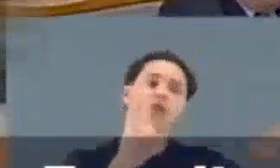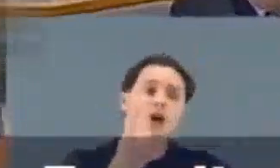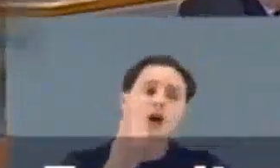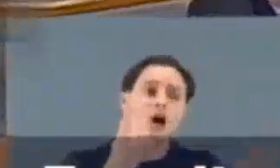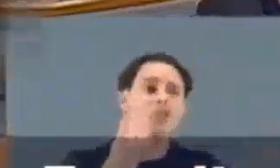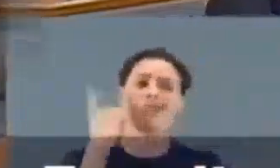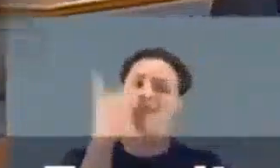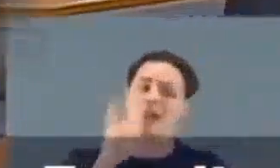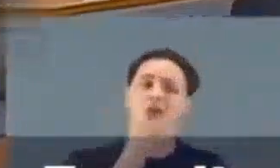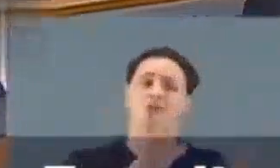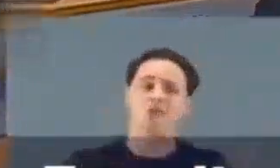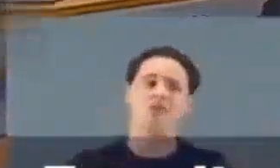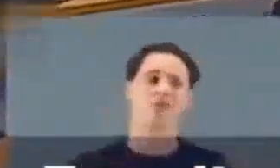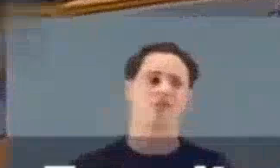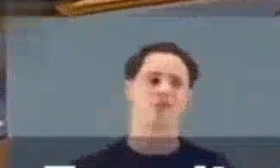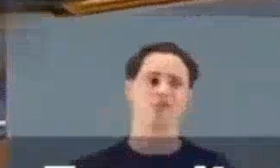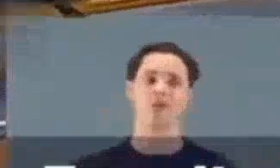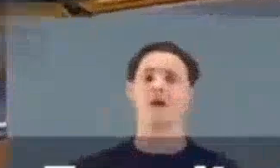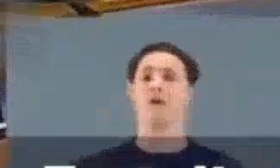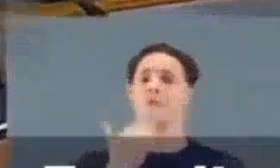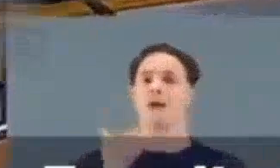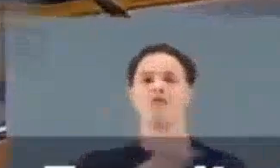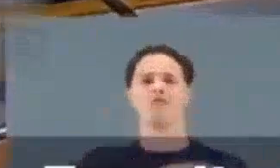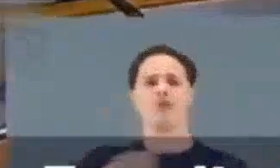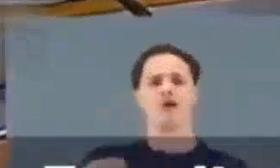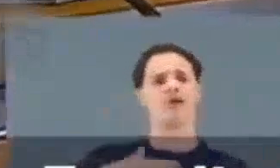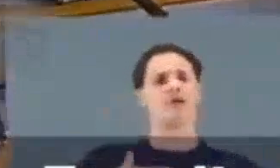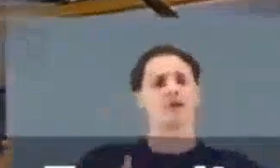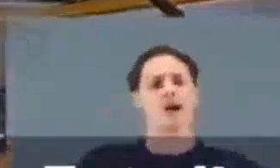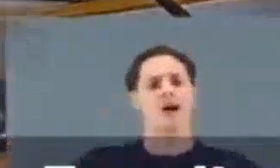Deputado. Eu peço a calma de todos.